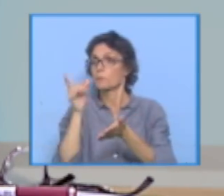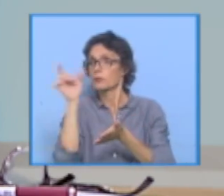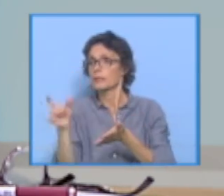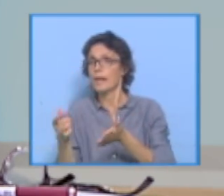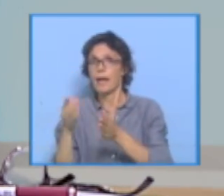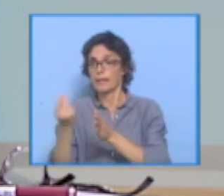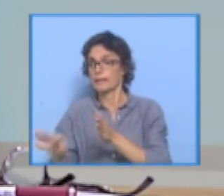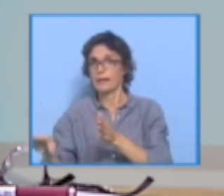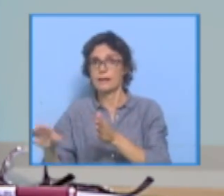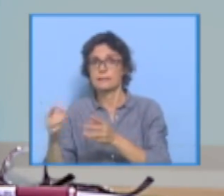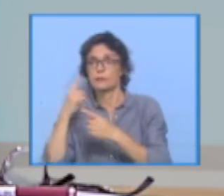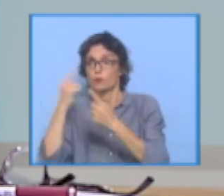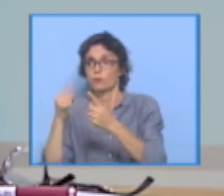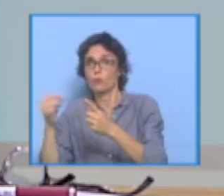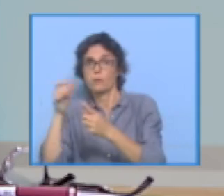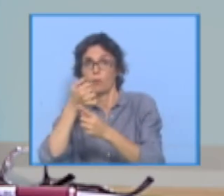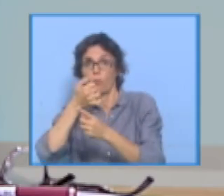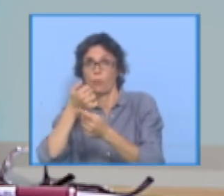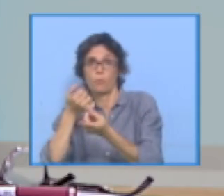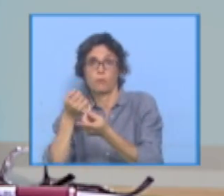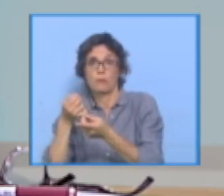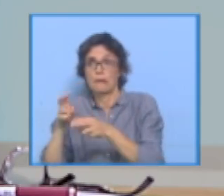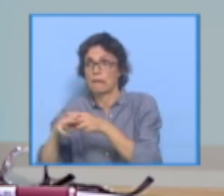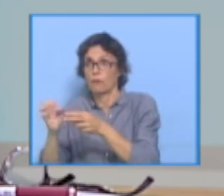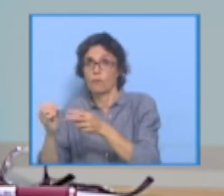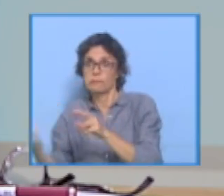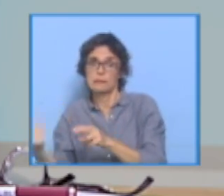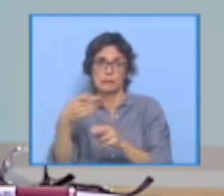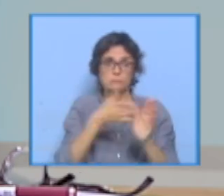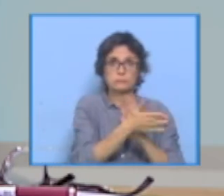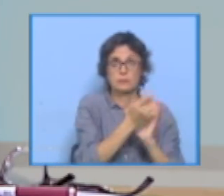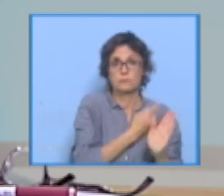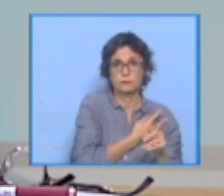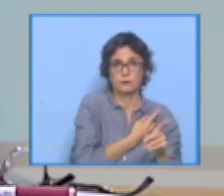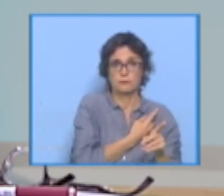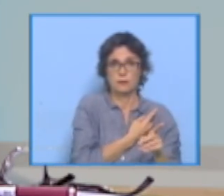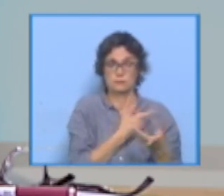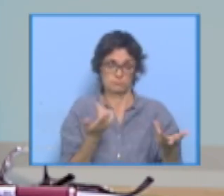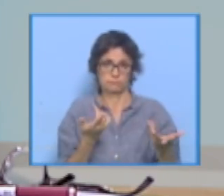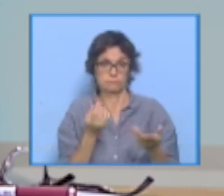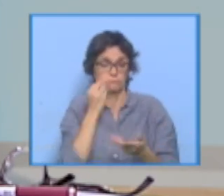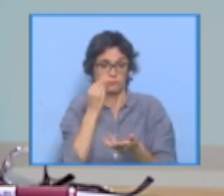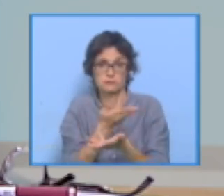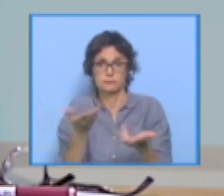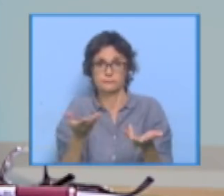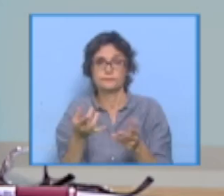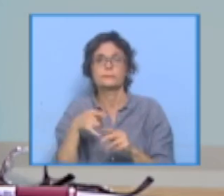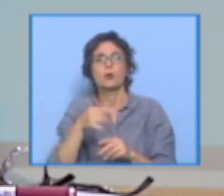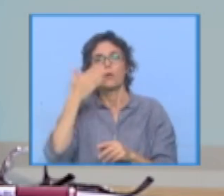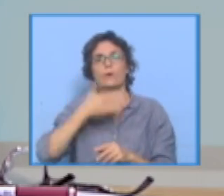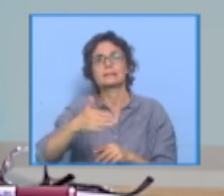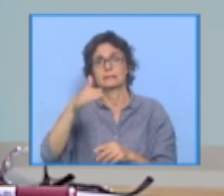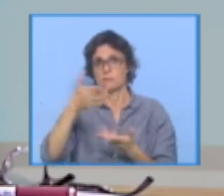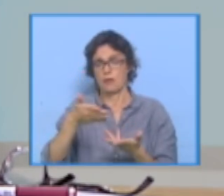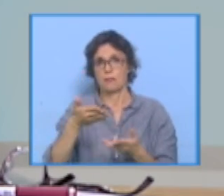incentivando a aparecerem colégios privados um pouco por todo o país. Esta semana o colégio